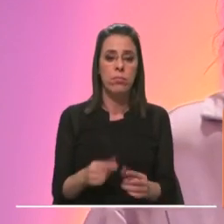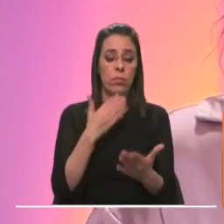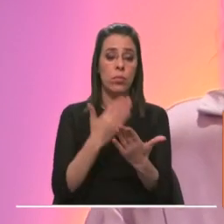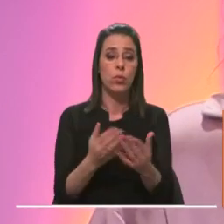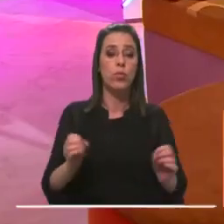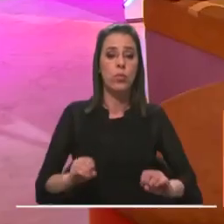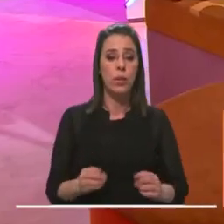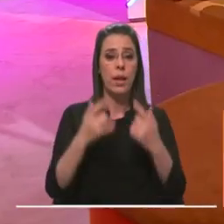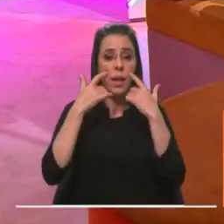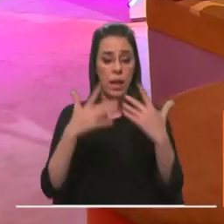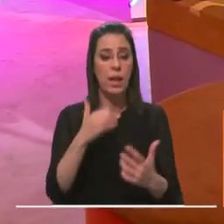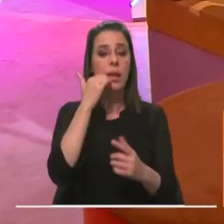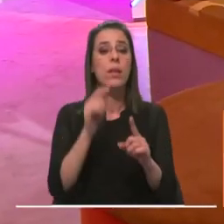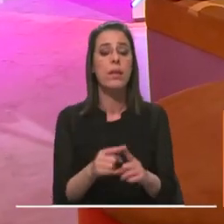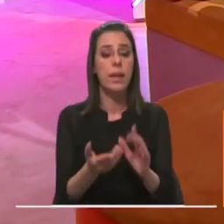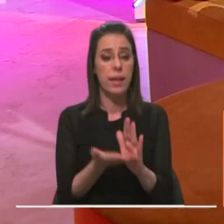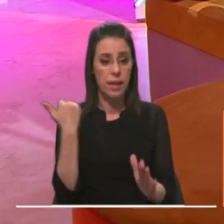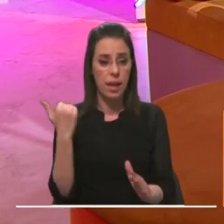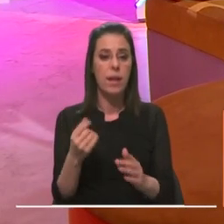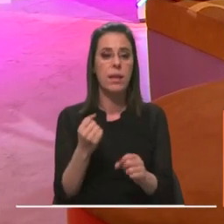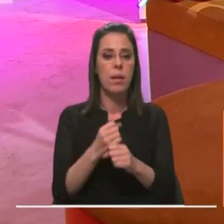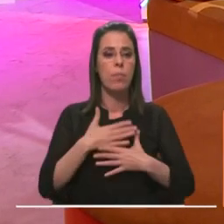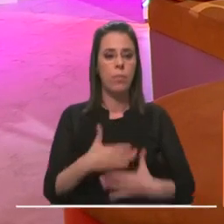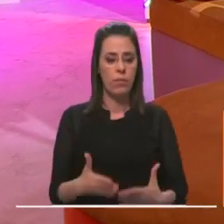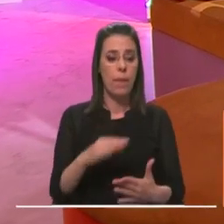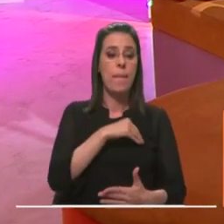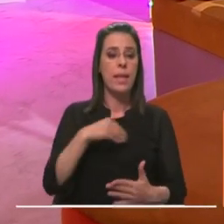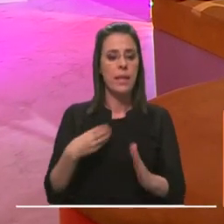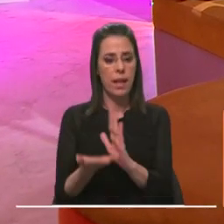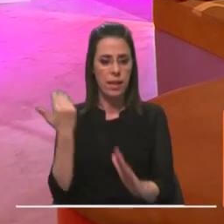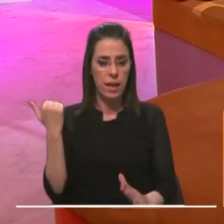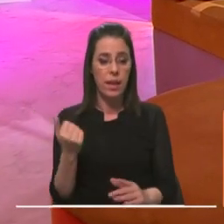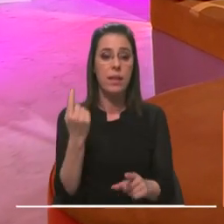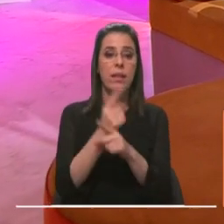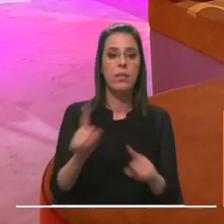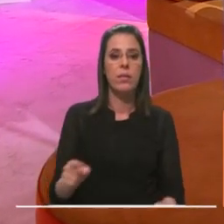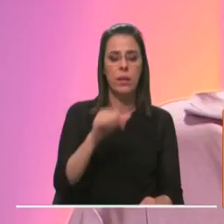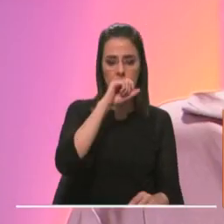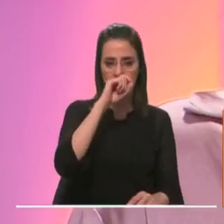deu, negligência grosseira, que lhe tirassem a carteira de medicina de vez.